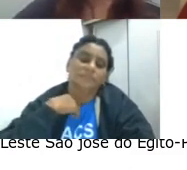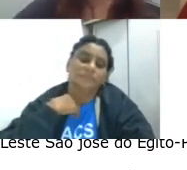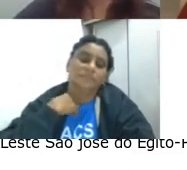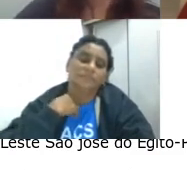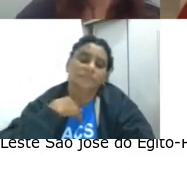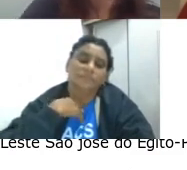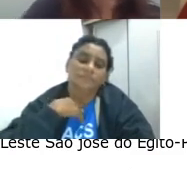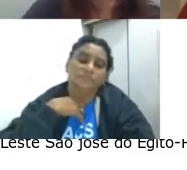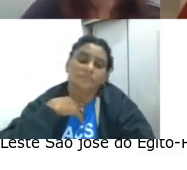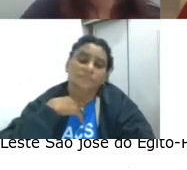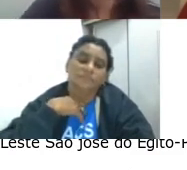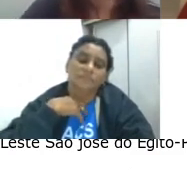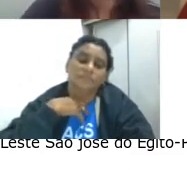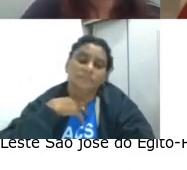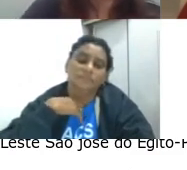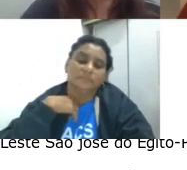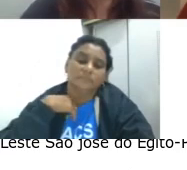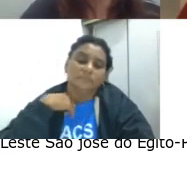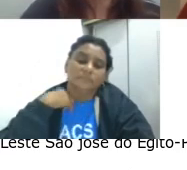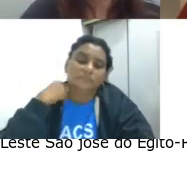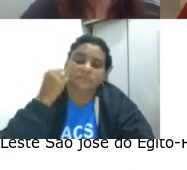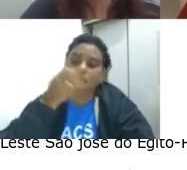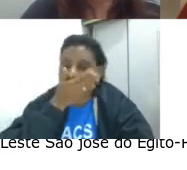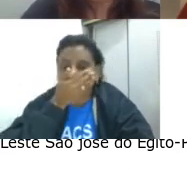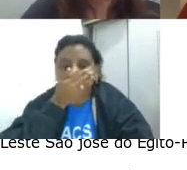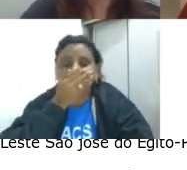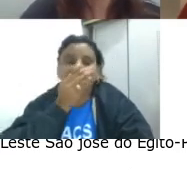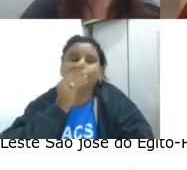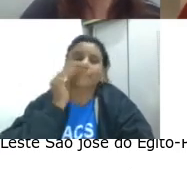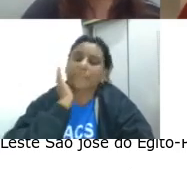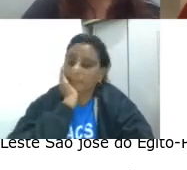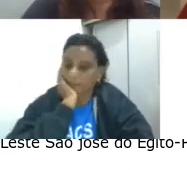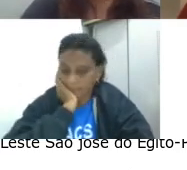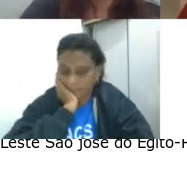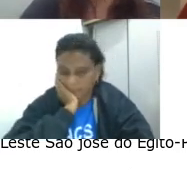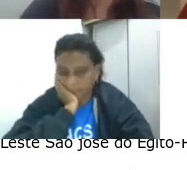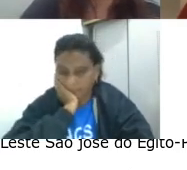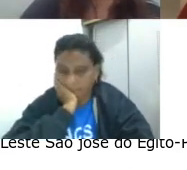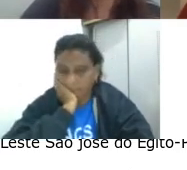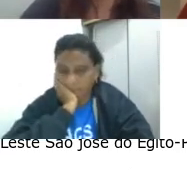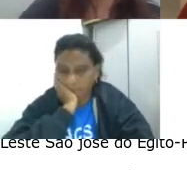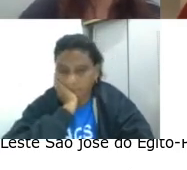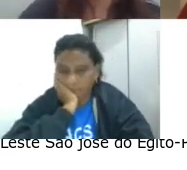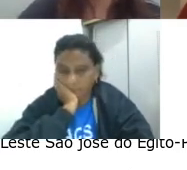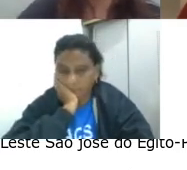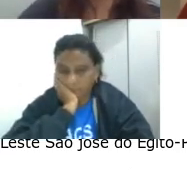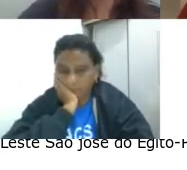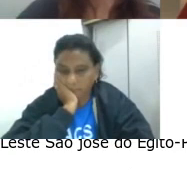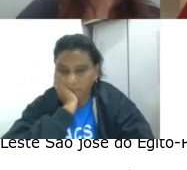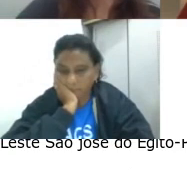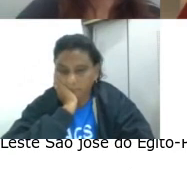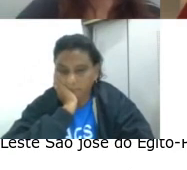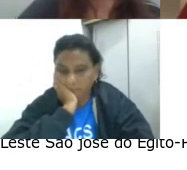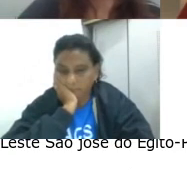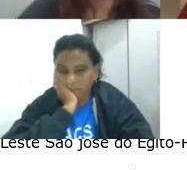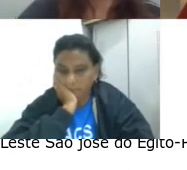lei do sigilo a lei número 14.289 de 3 de janeiro torna obrigatória a preservação do sigilo sobre